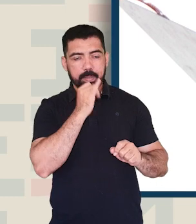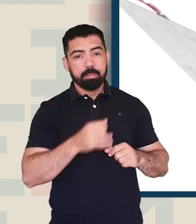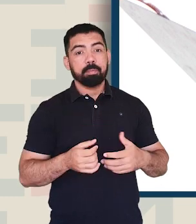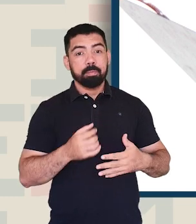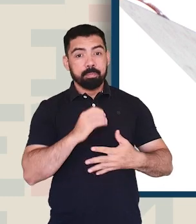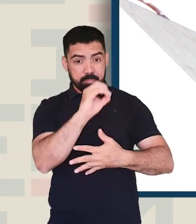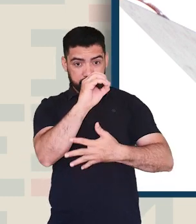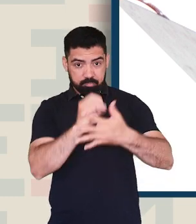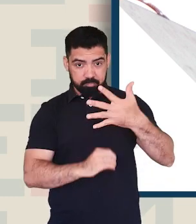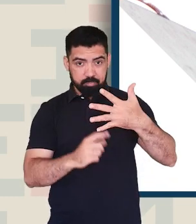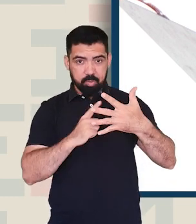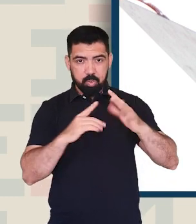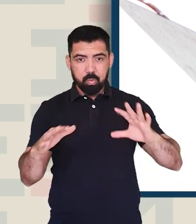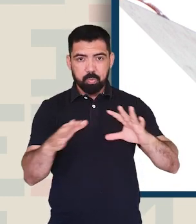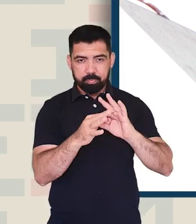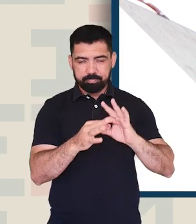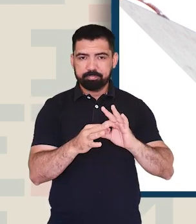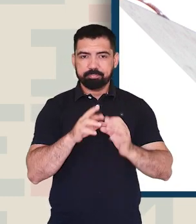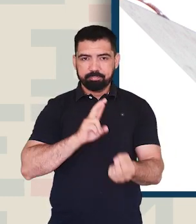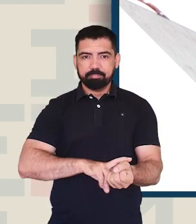unidade rítmica e que dê